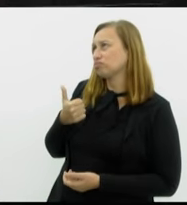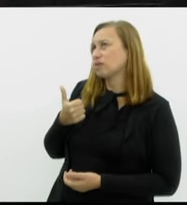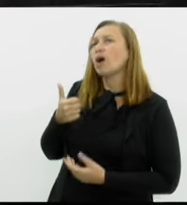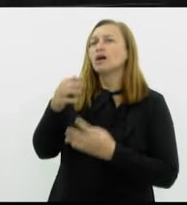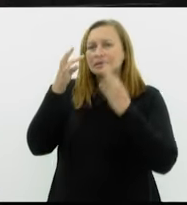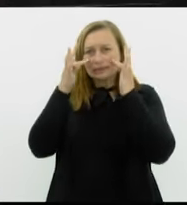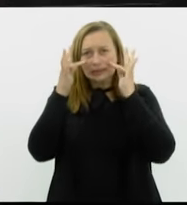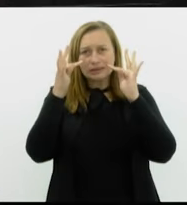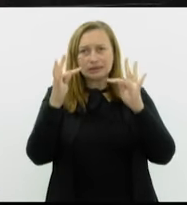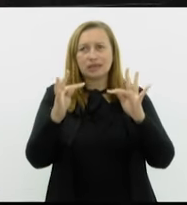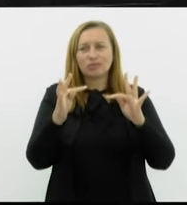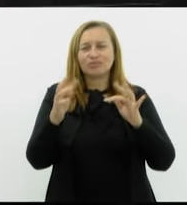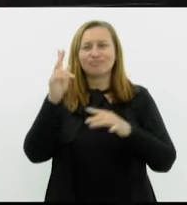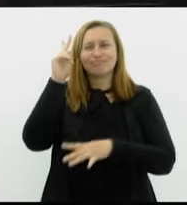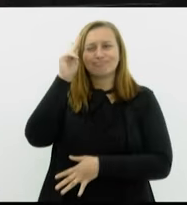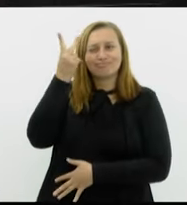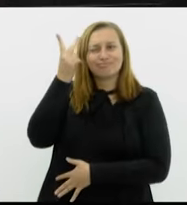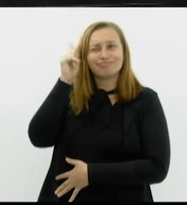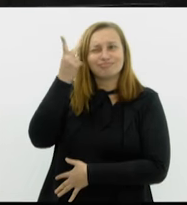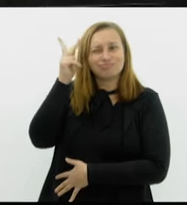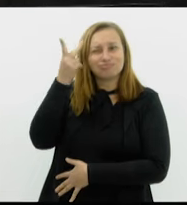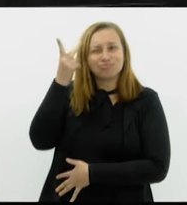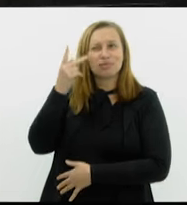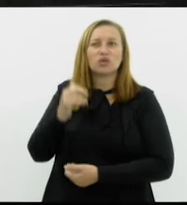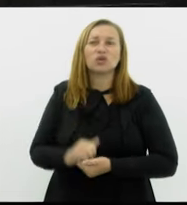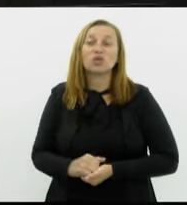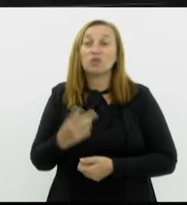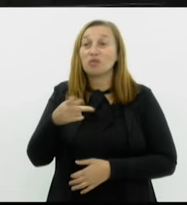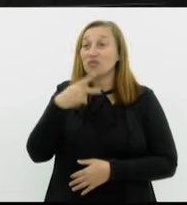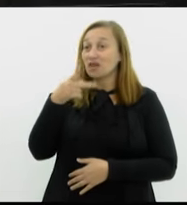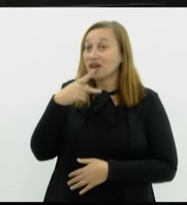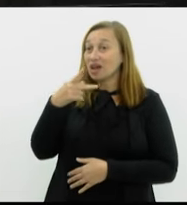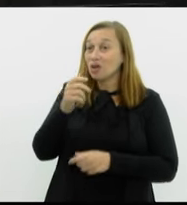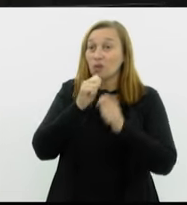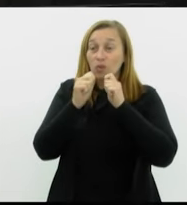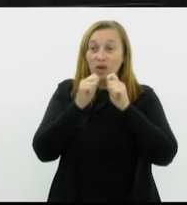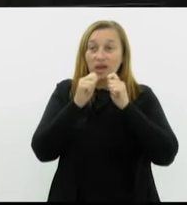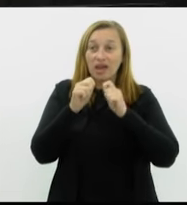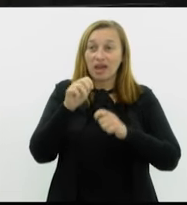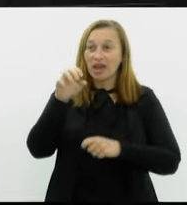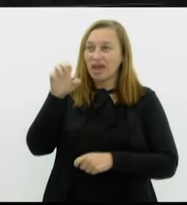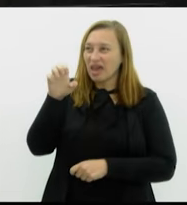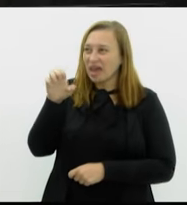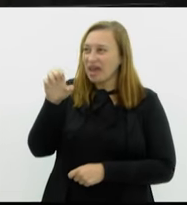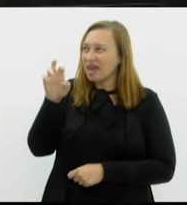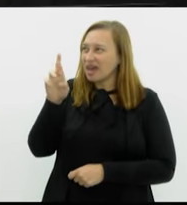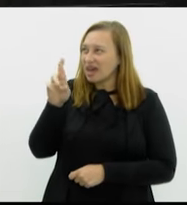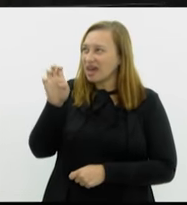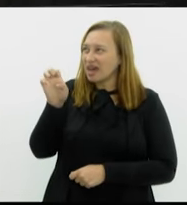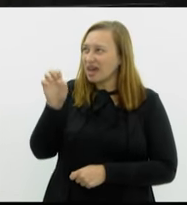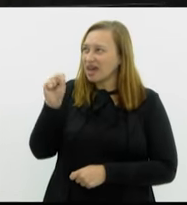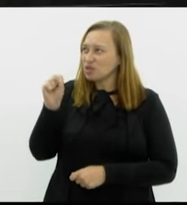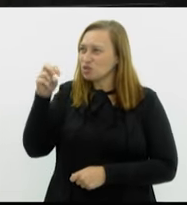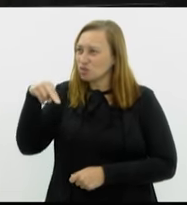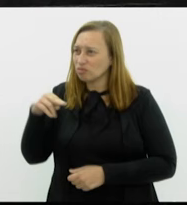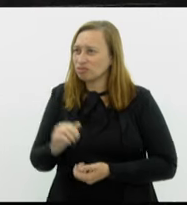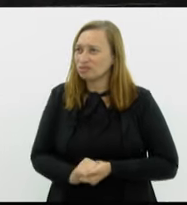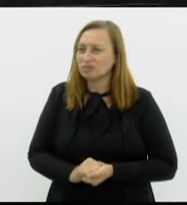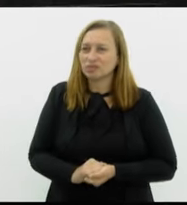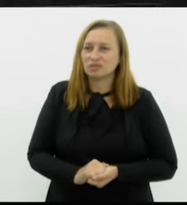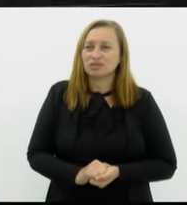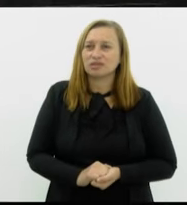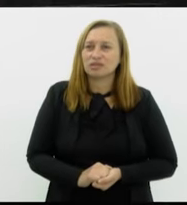testemunho ocular da história, como dizia o repórter Esso, porque, além desse